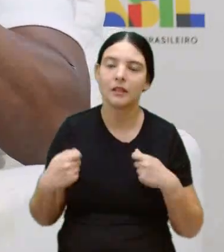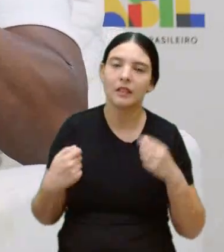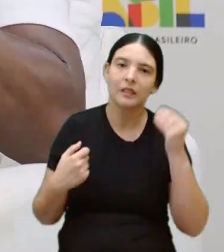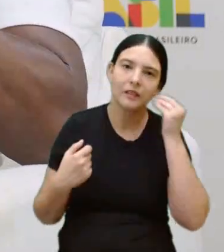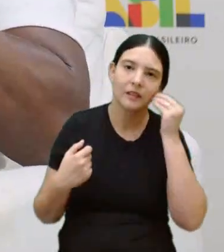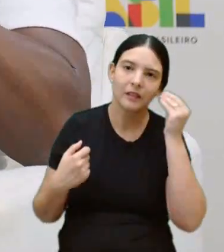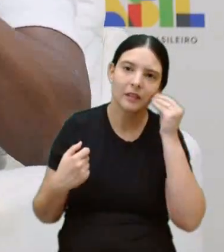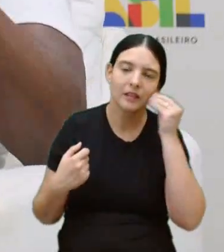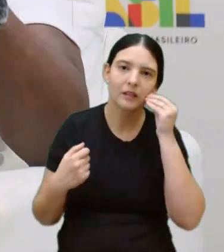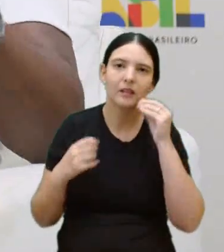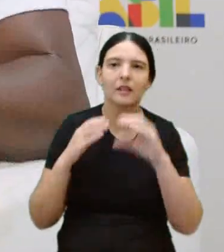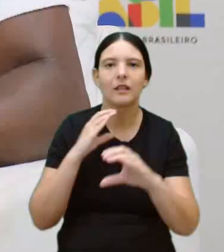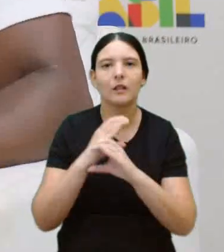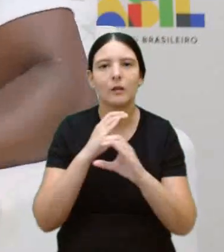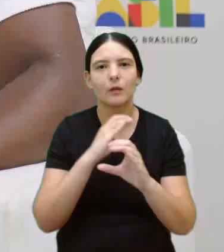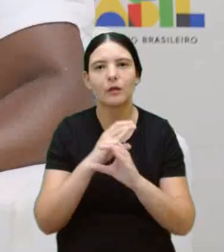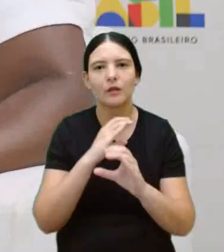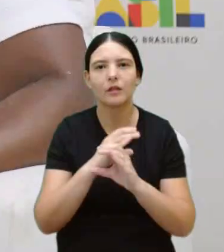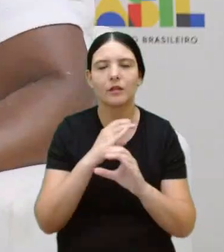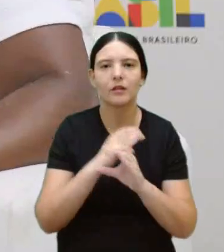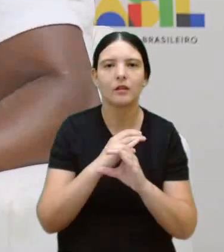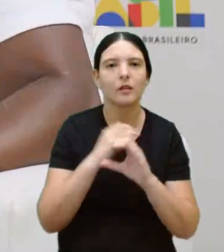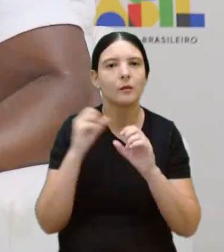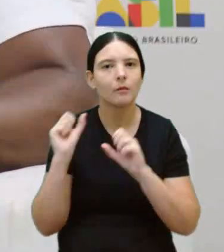comunicação. Eu tenho que dizer o que eu posso e o que eu não posso.